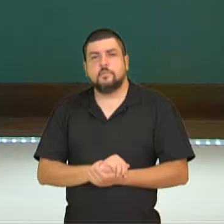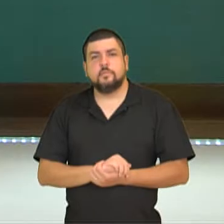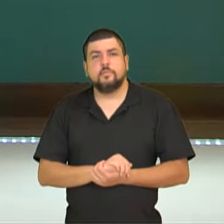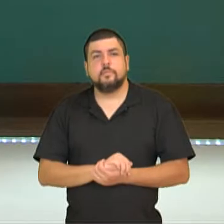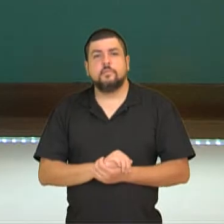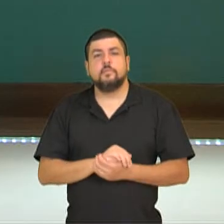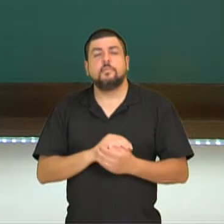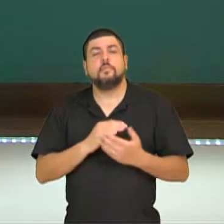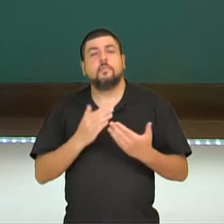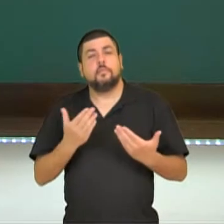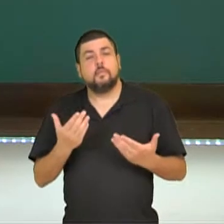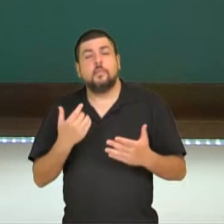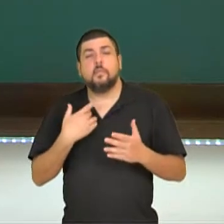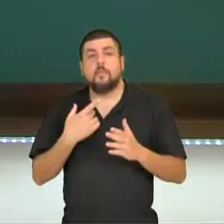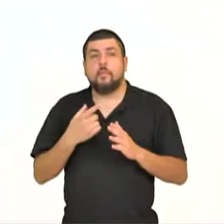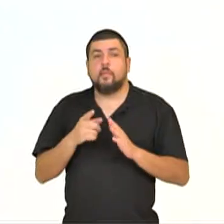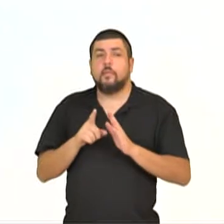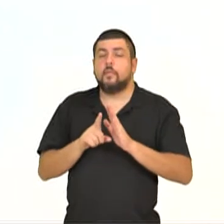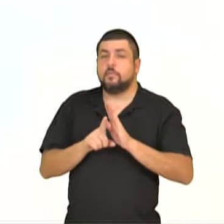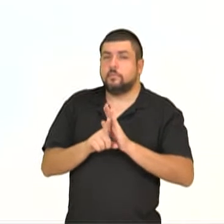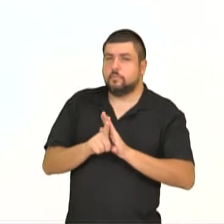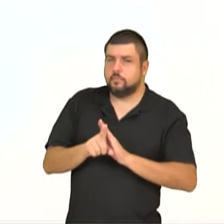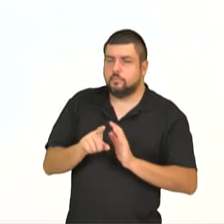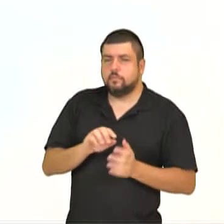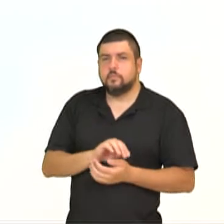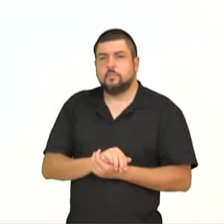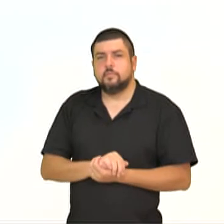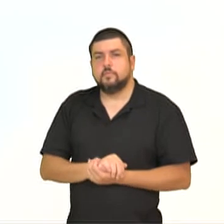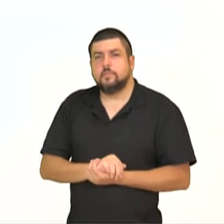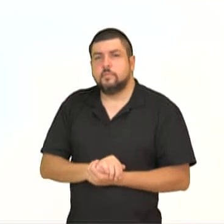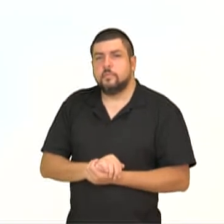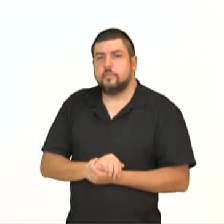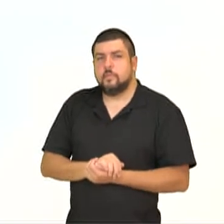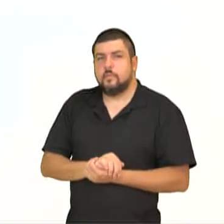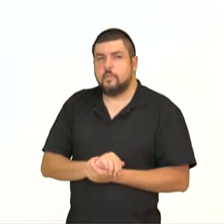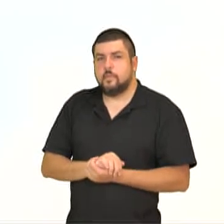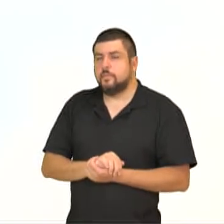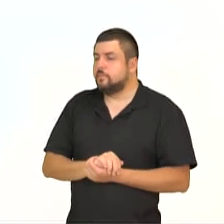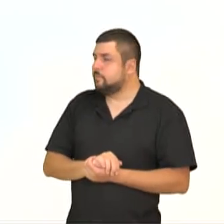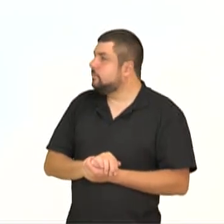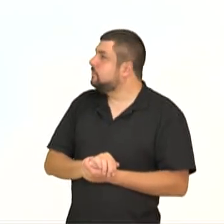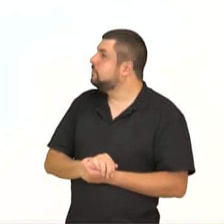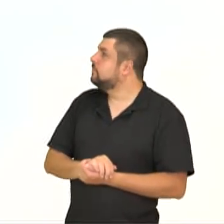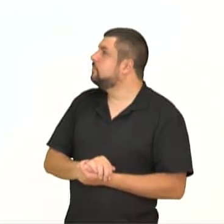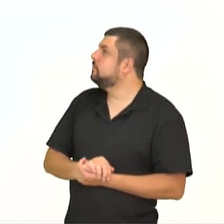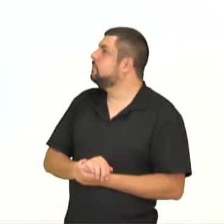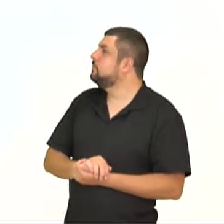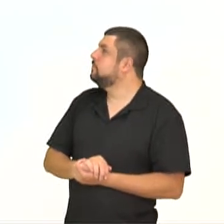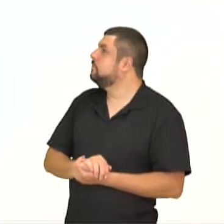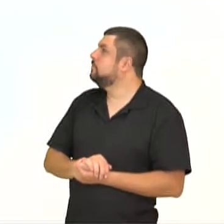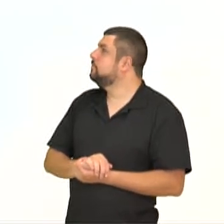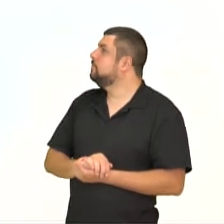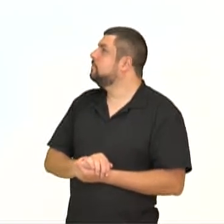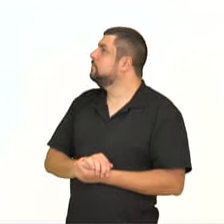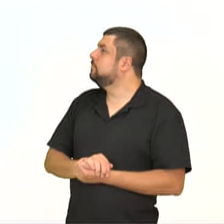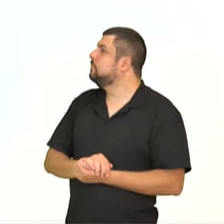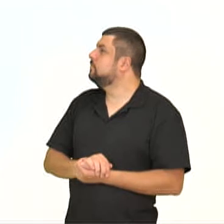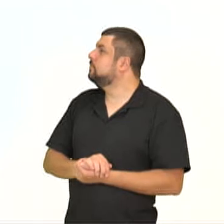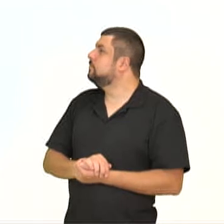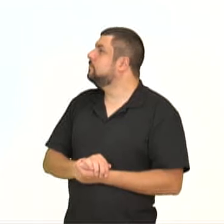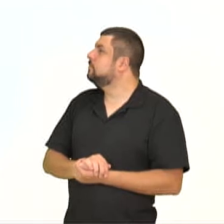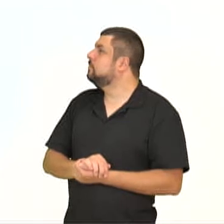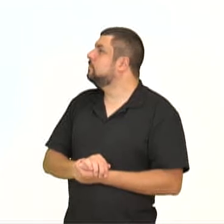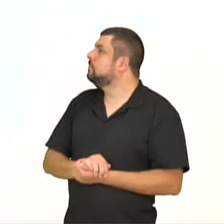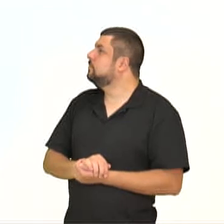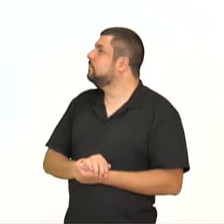a pergunta é: si tuvieras más tiempo, o sea, pensar hacia el futuro, ¿qué haría